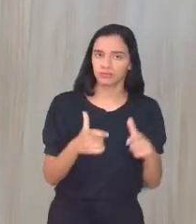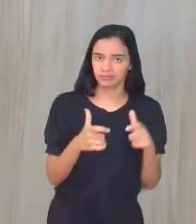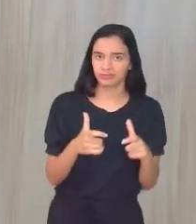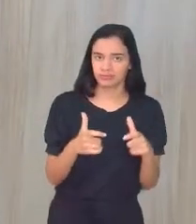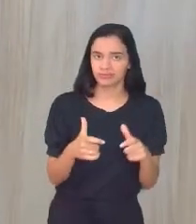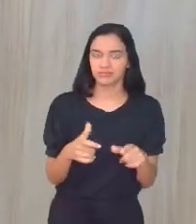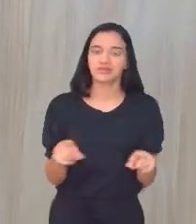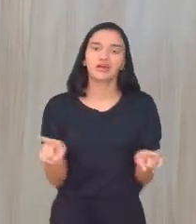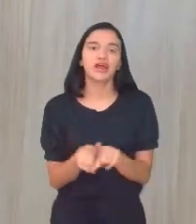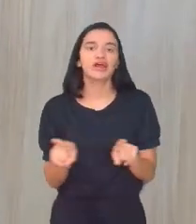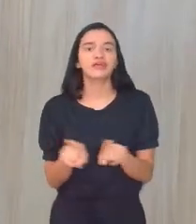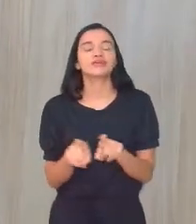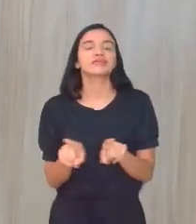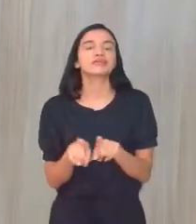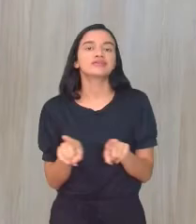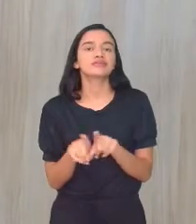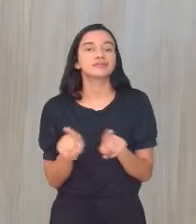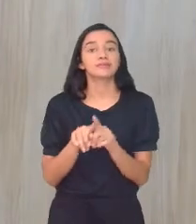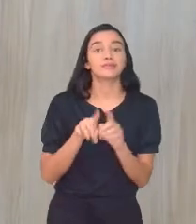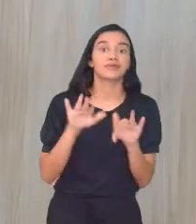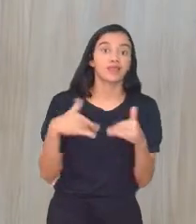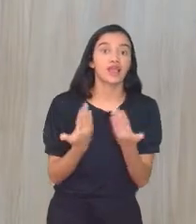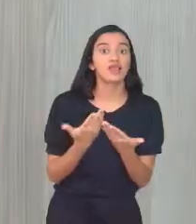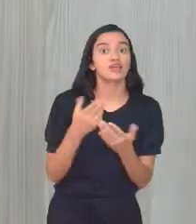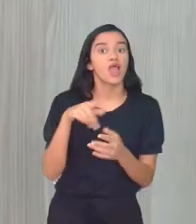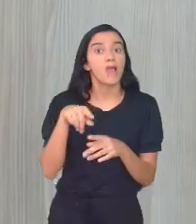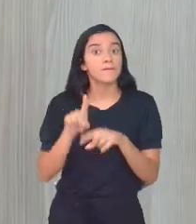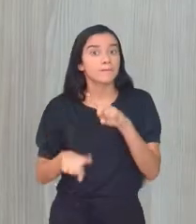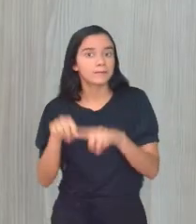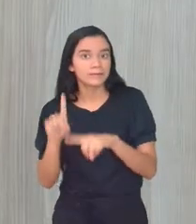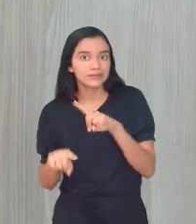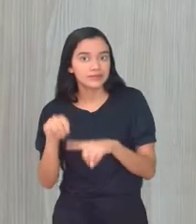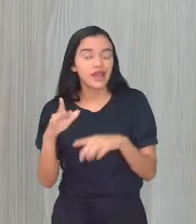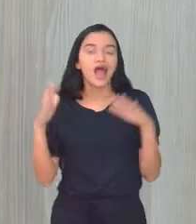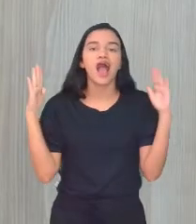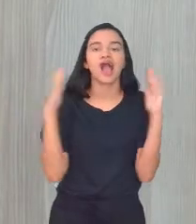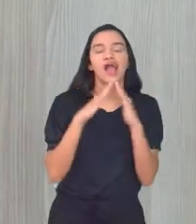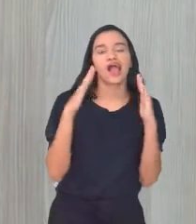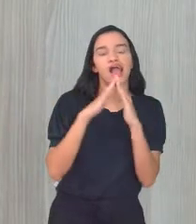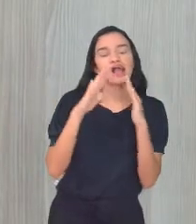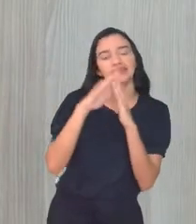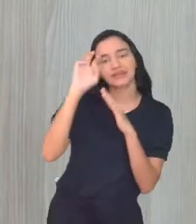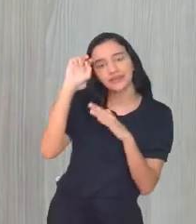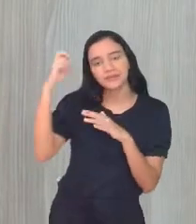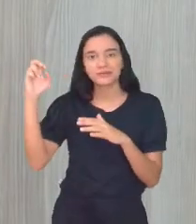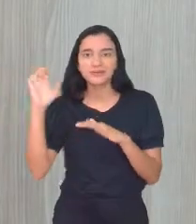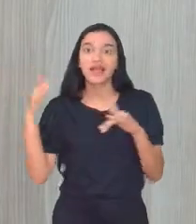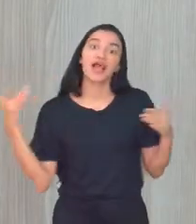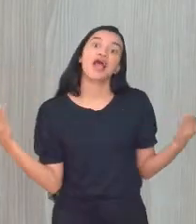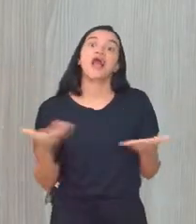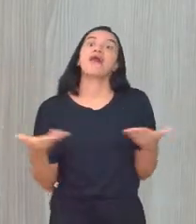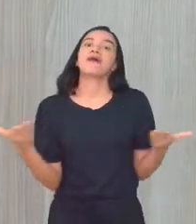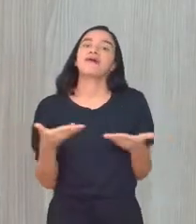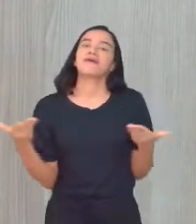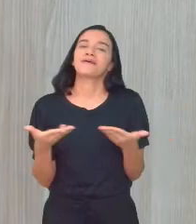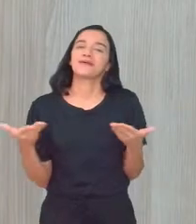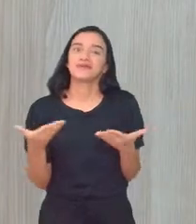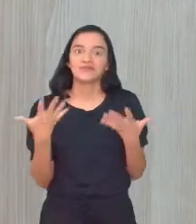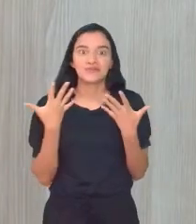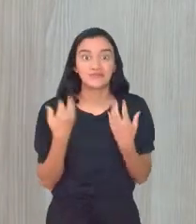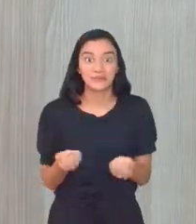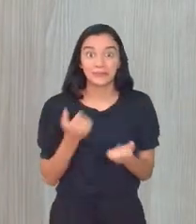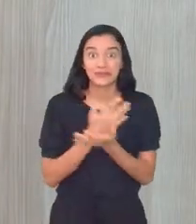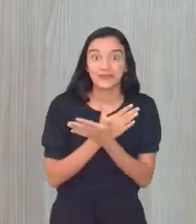em peças. É, exatamente. Aí entra a Casa da Cultura, né, professora? E entra a Casa da Cultura, que agora... Coisa aí. Vamos